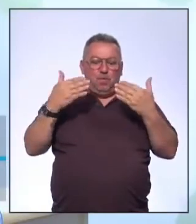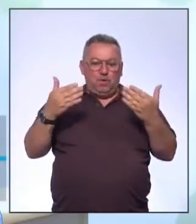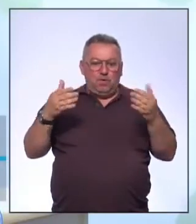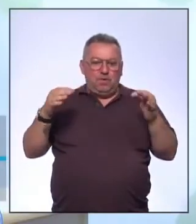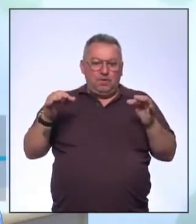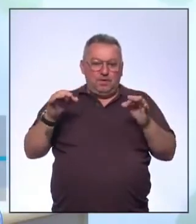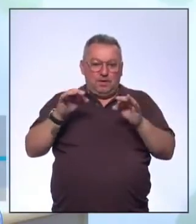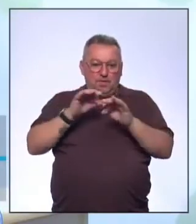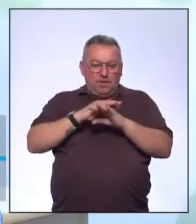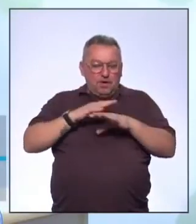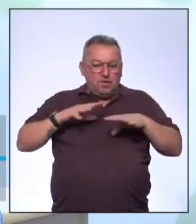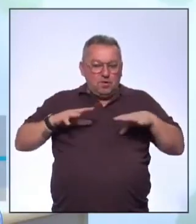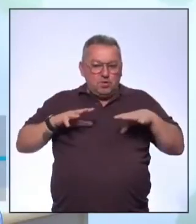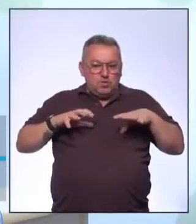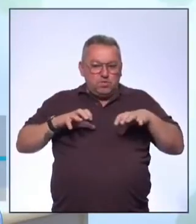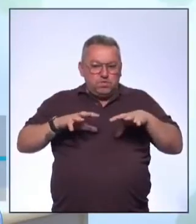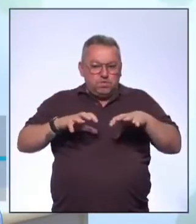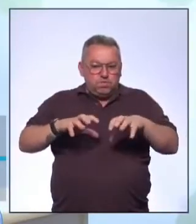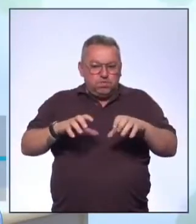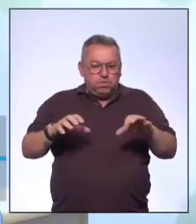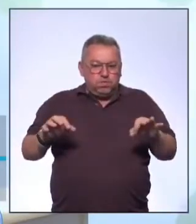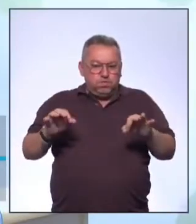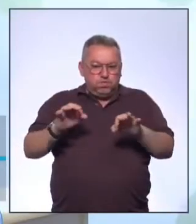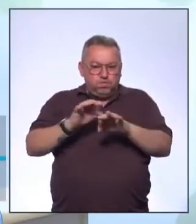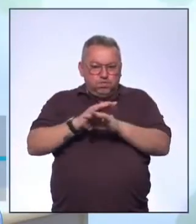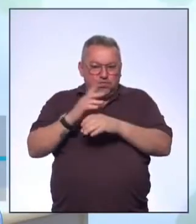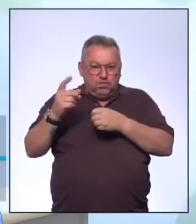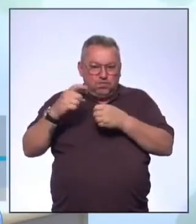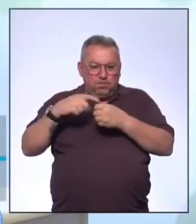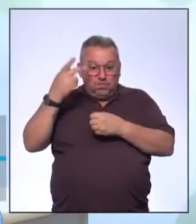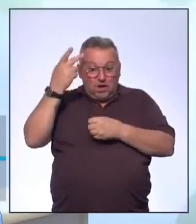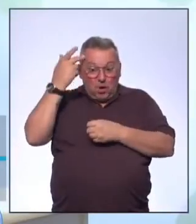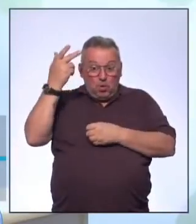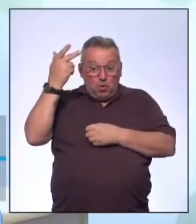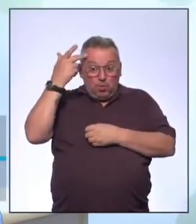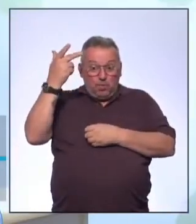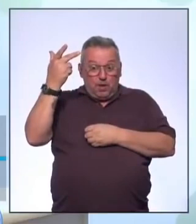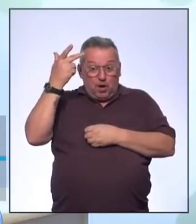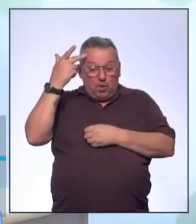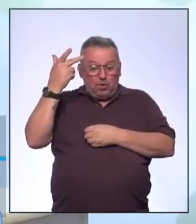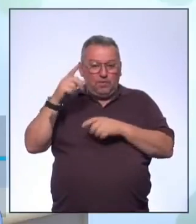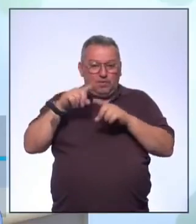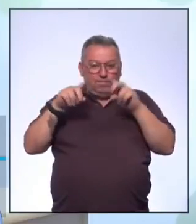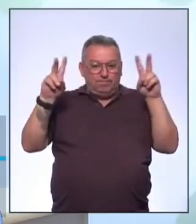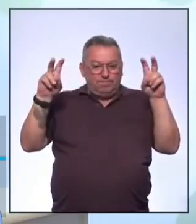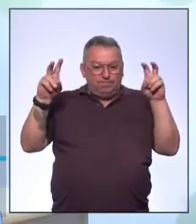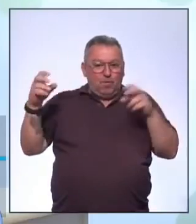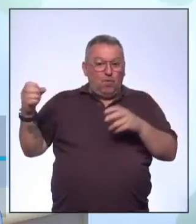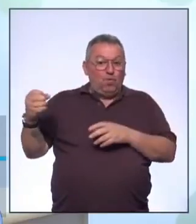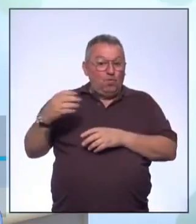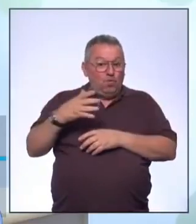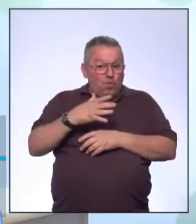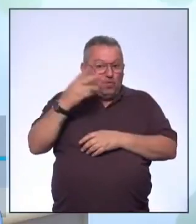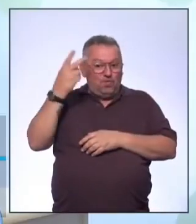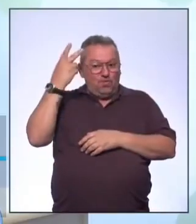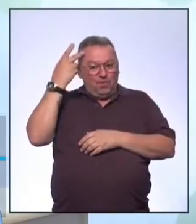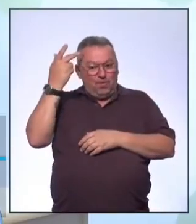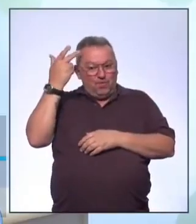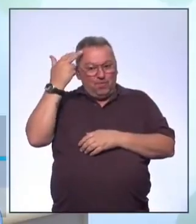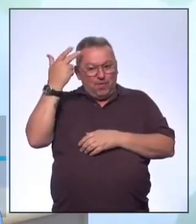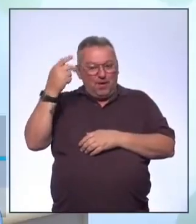terminar a pandemia, que tudo voltar aí ao normal, nós estamos no novo normal e